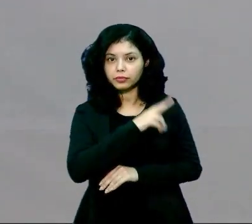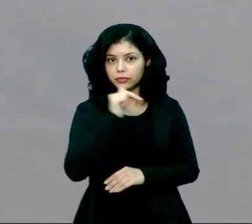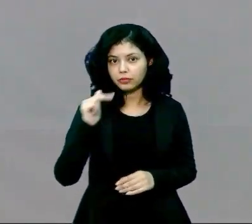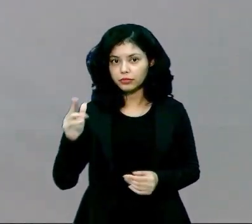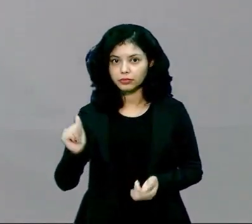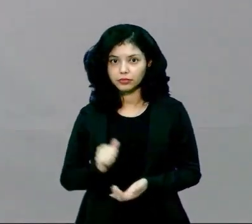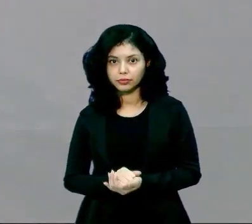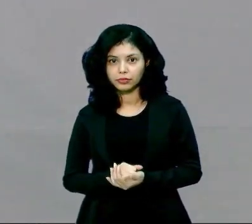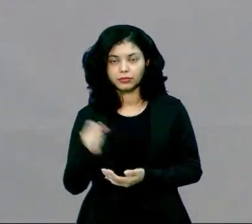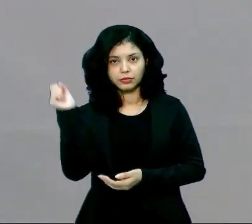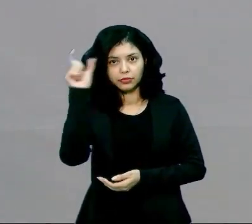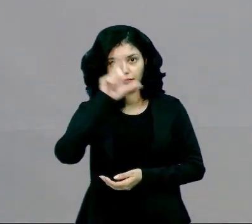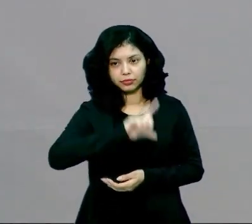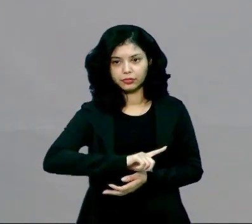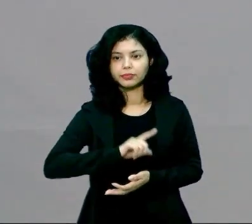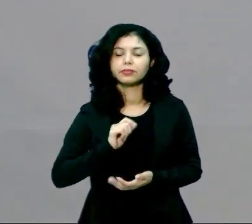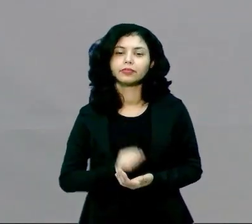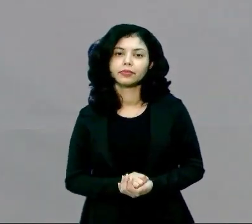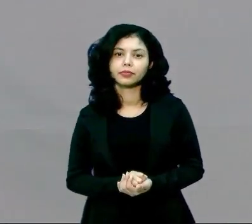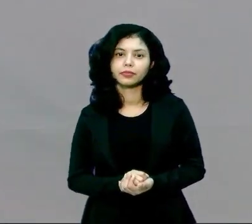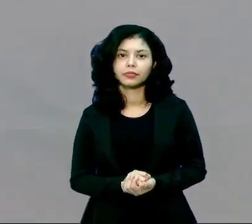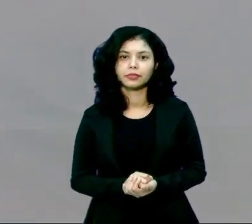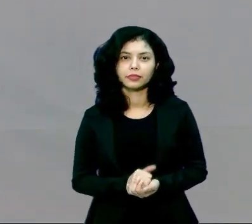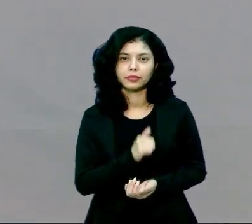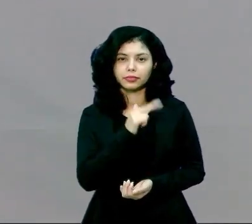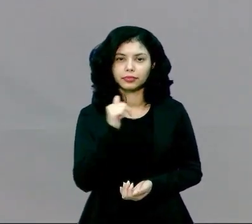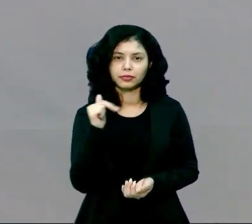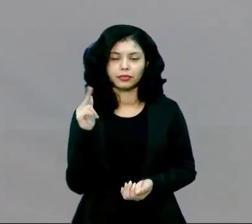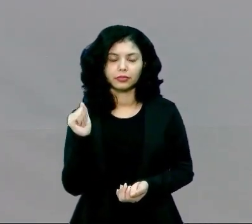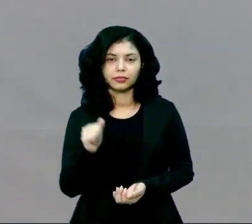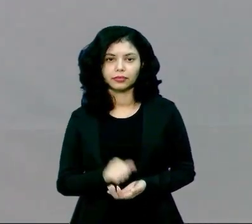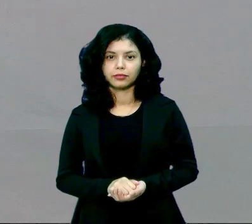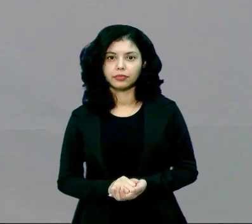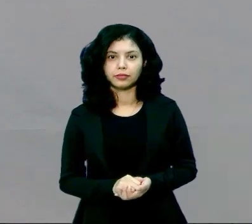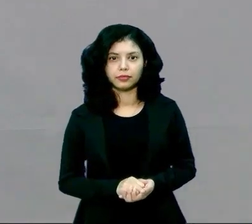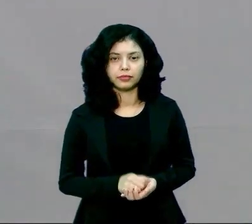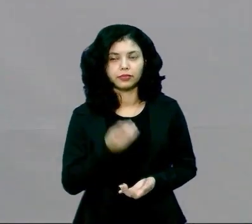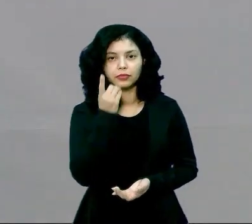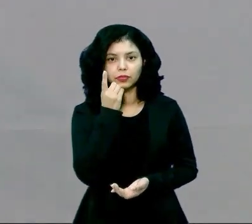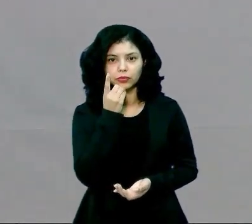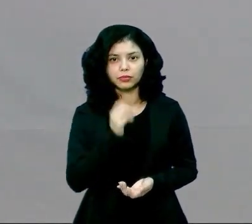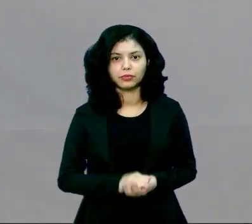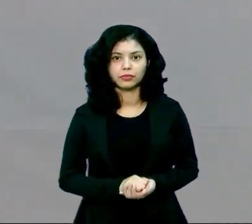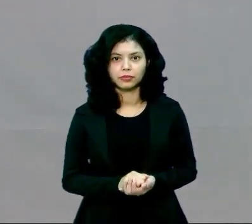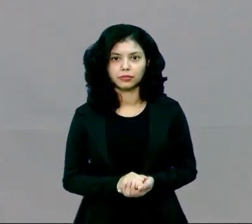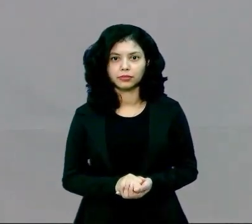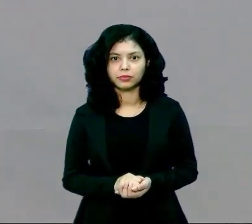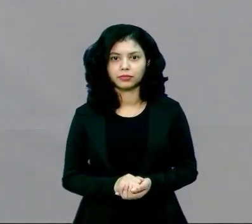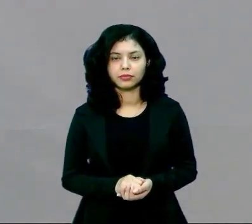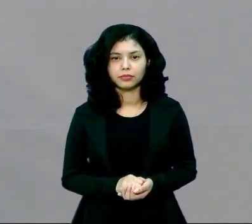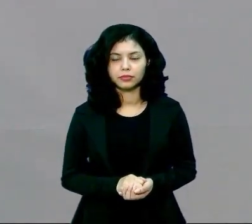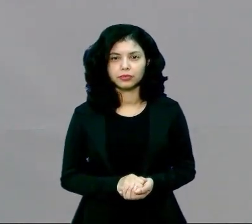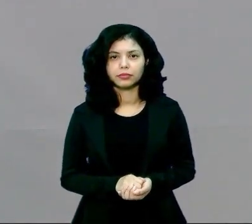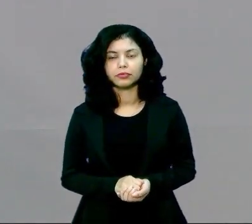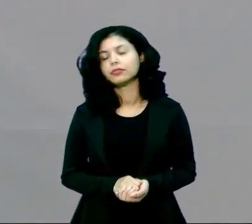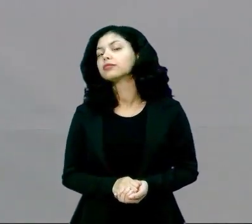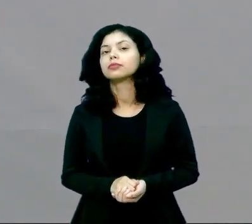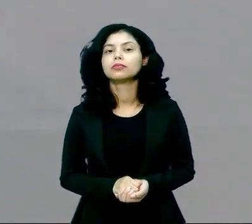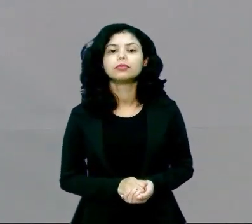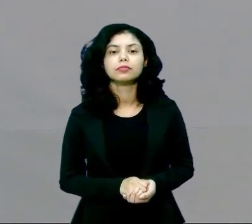nunca mais verão o sol e nunca mais, né, será dia. Eu lançarei aqui